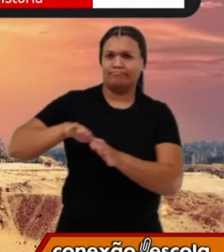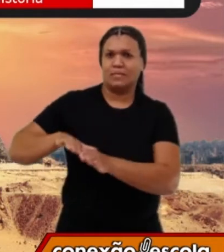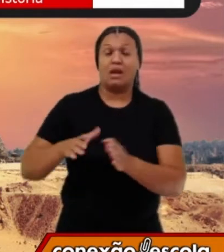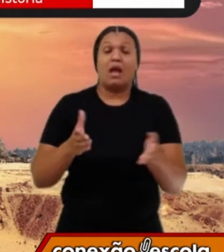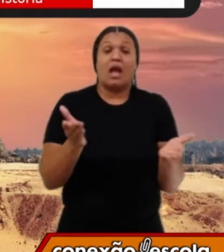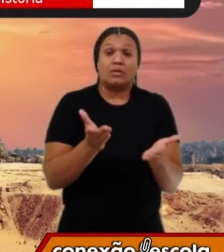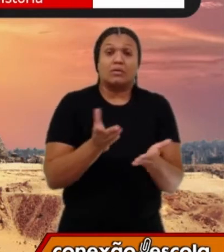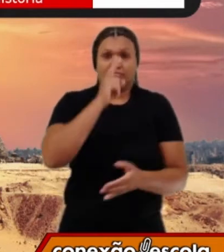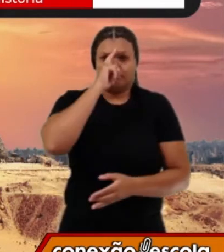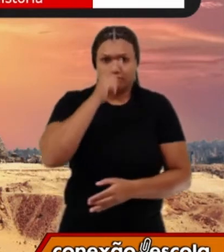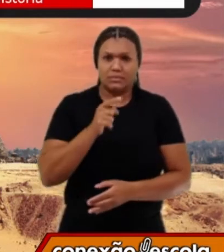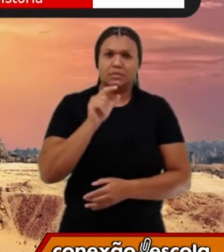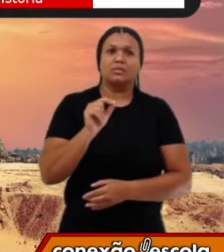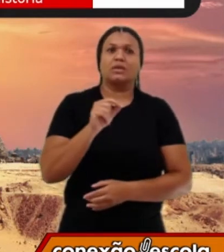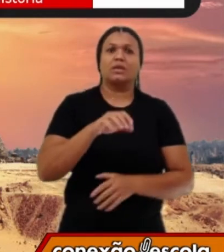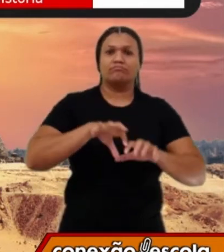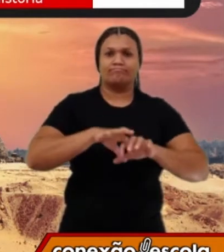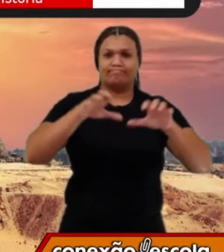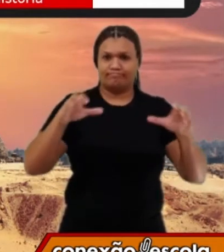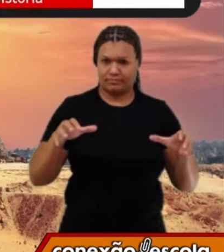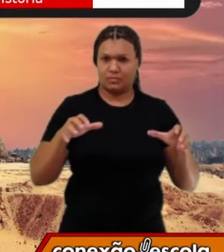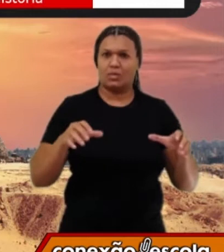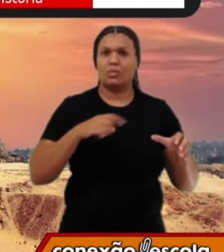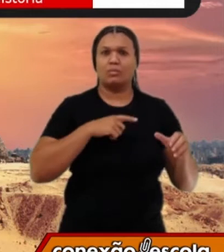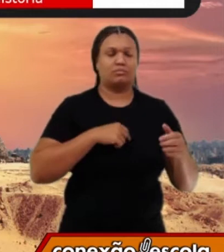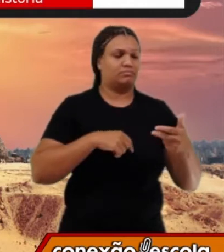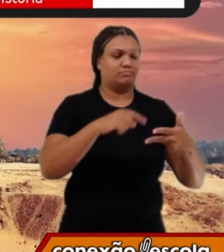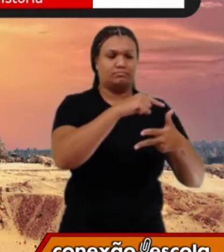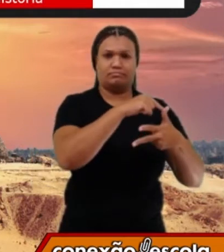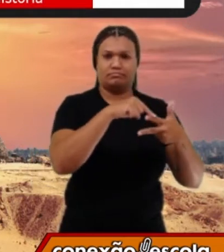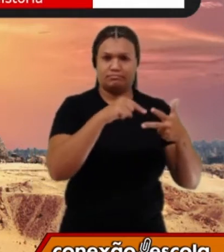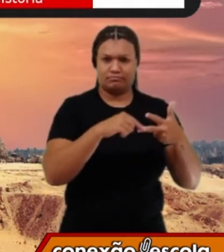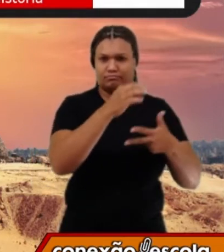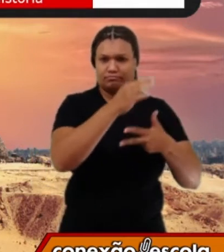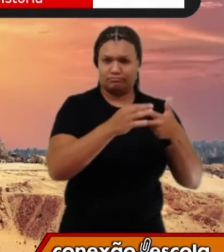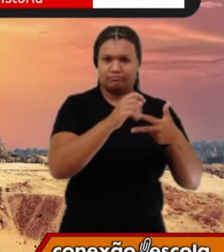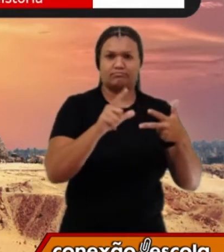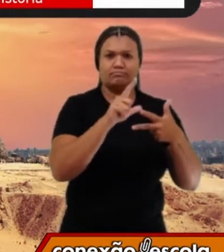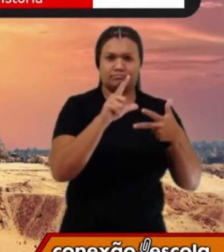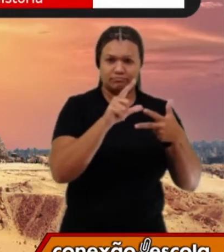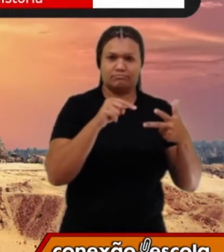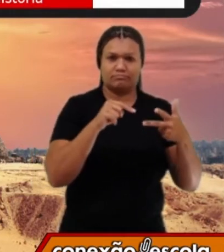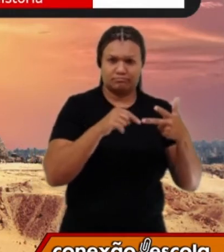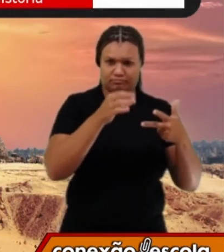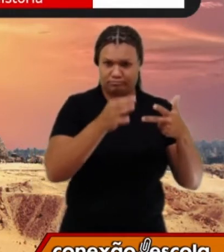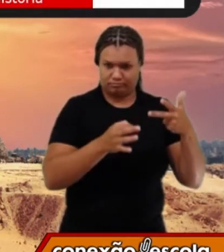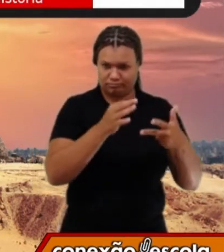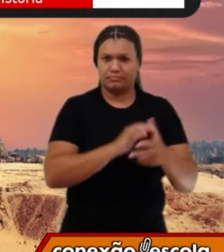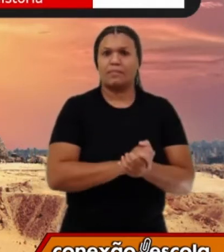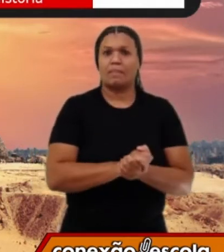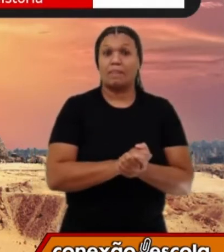de fato a divisão entre o Executivo, Legislativo e o Judiciário, independentes entre si. Nós também temos